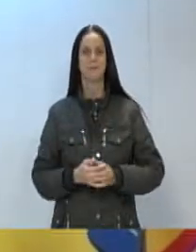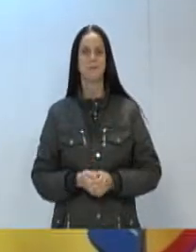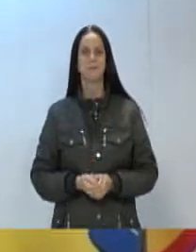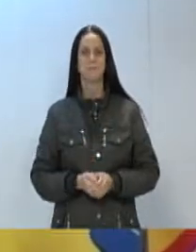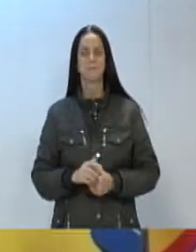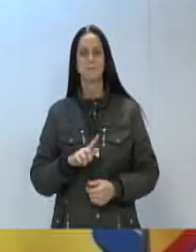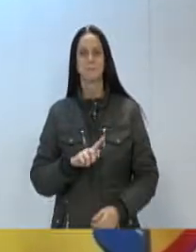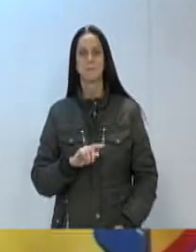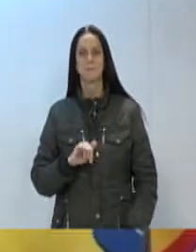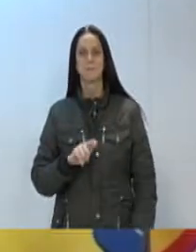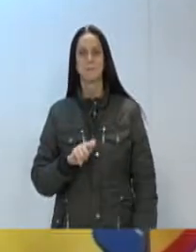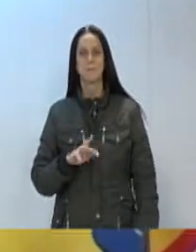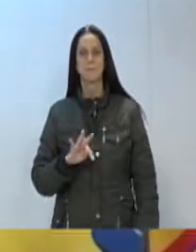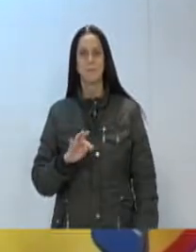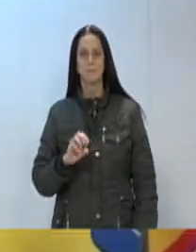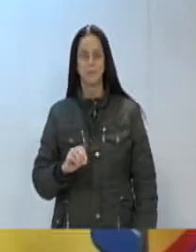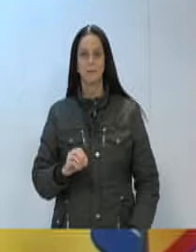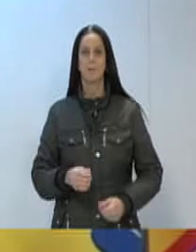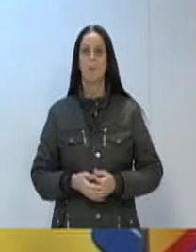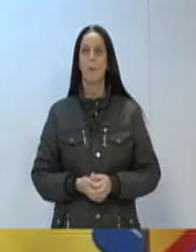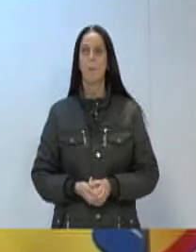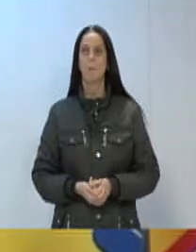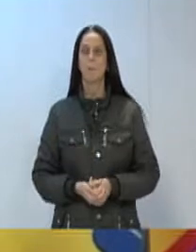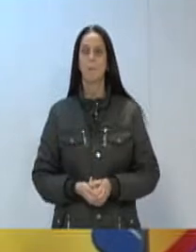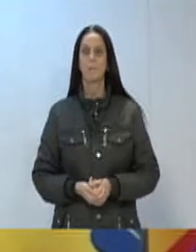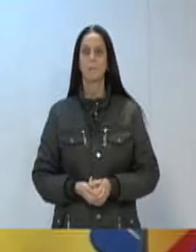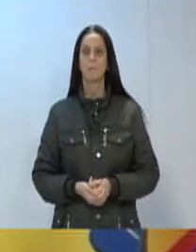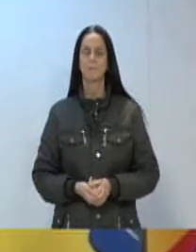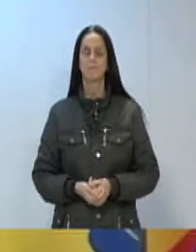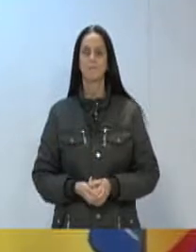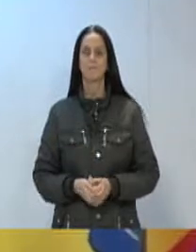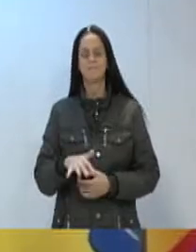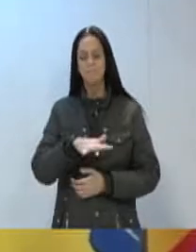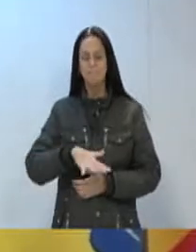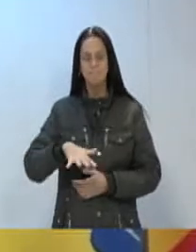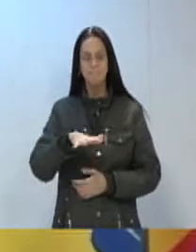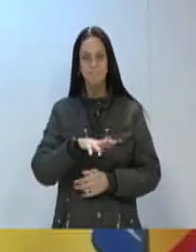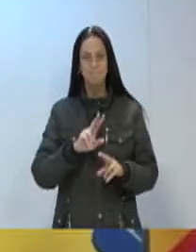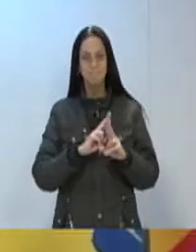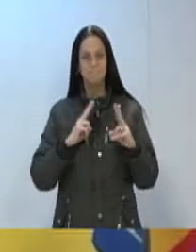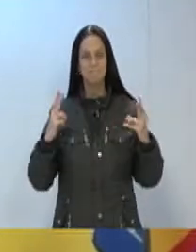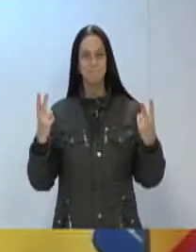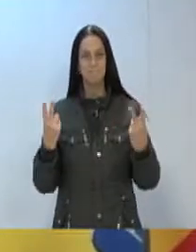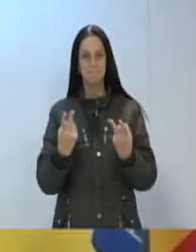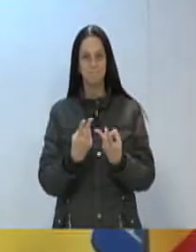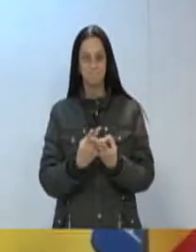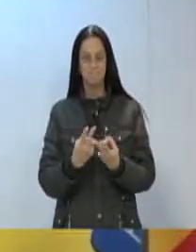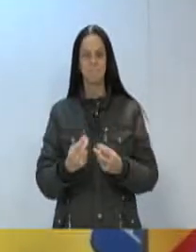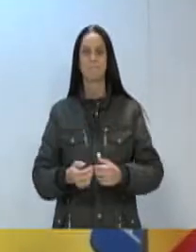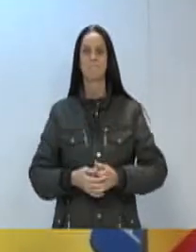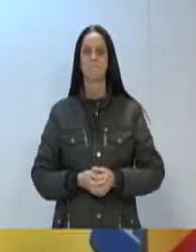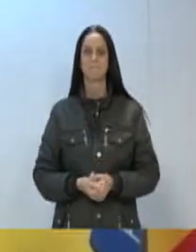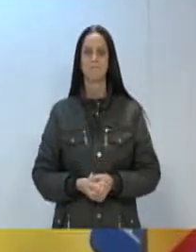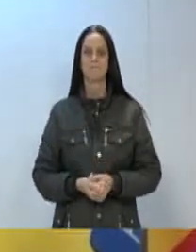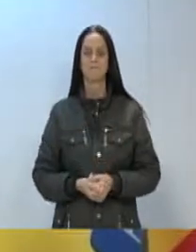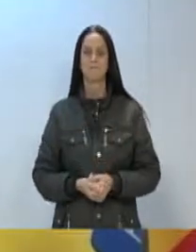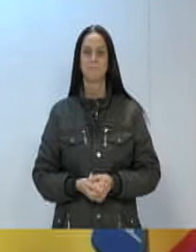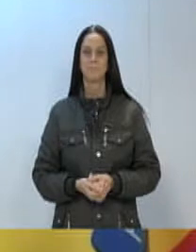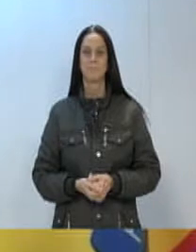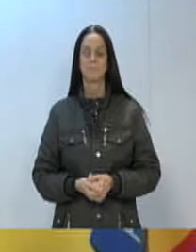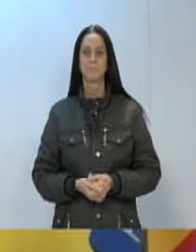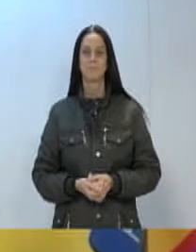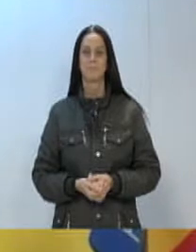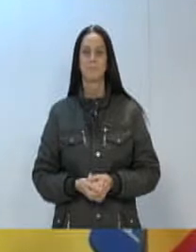perdão o Gilberto bwbr um ali da região oeste do nosso